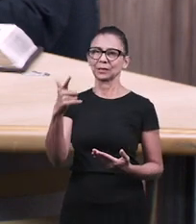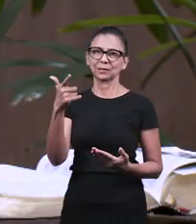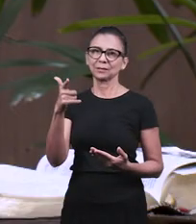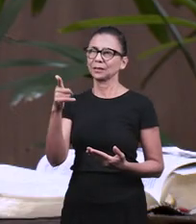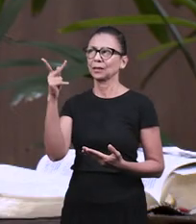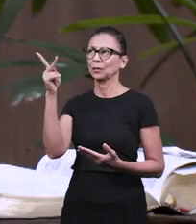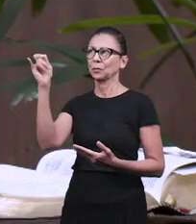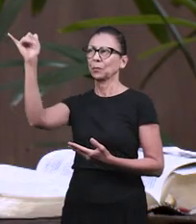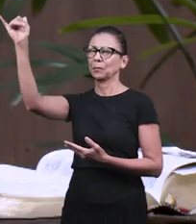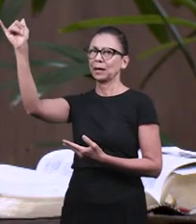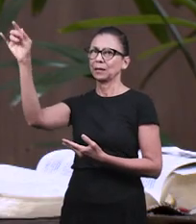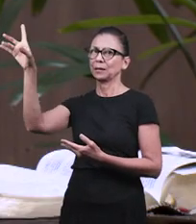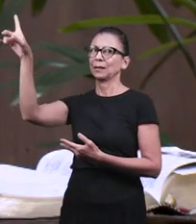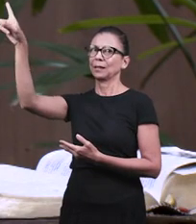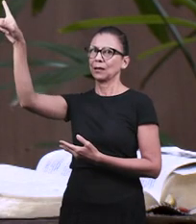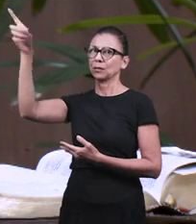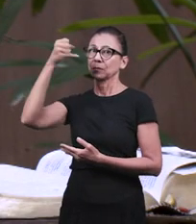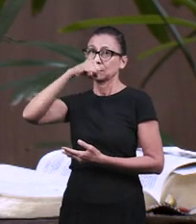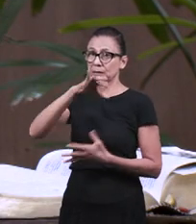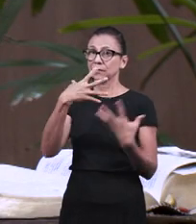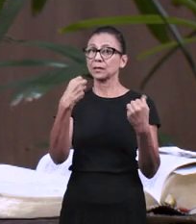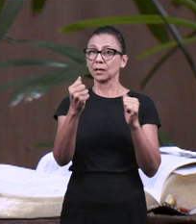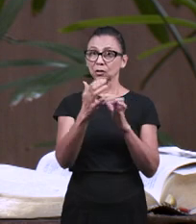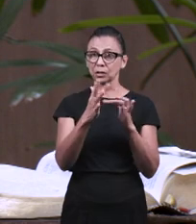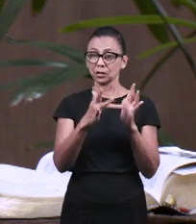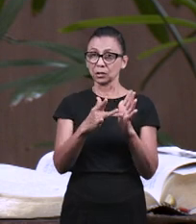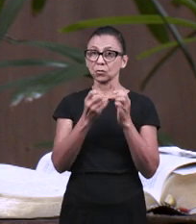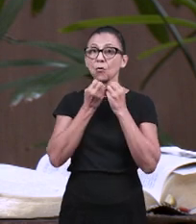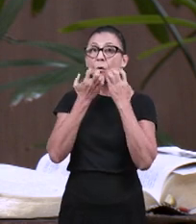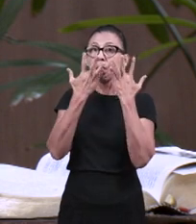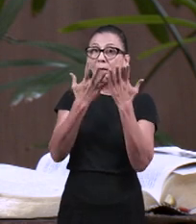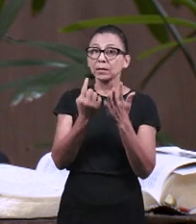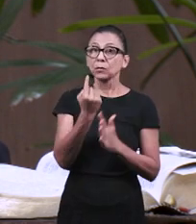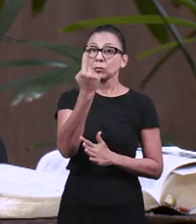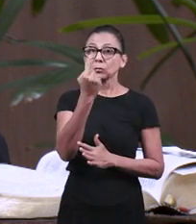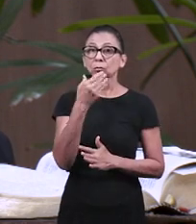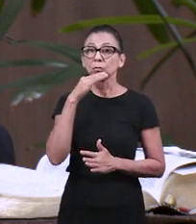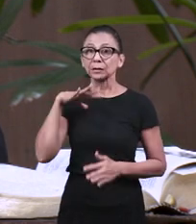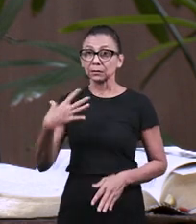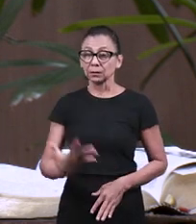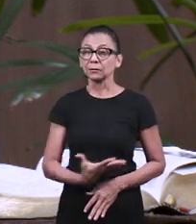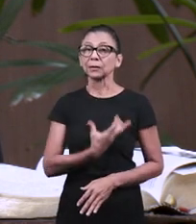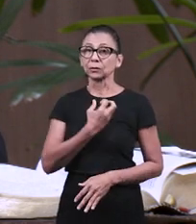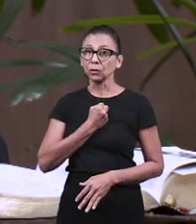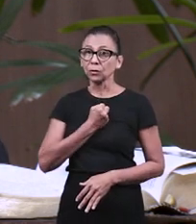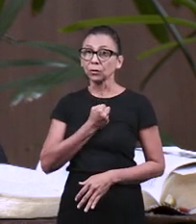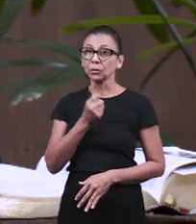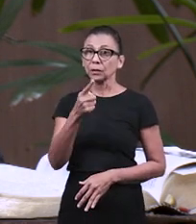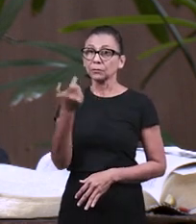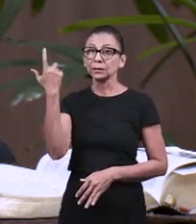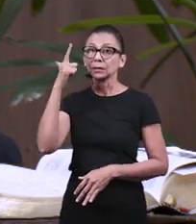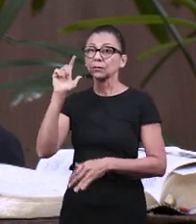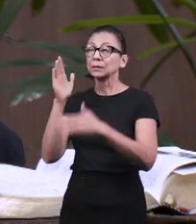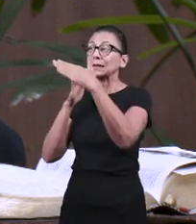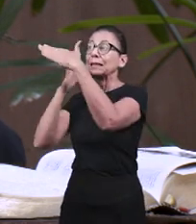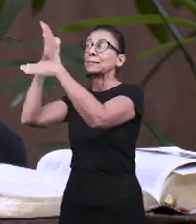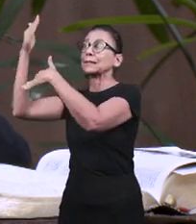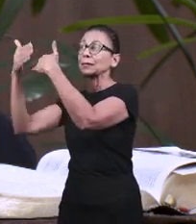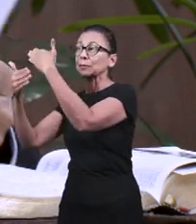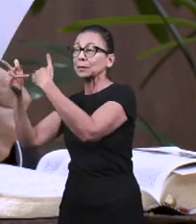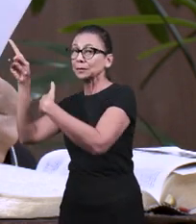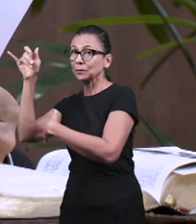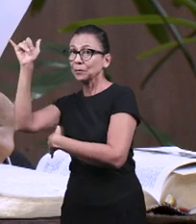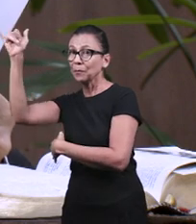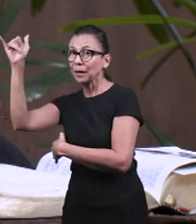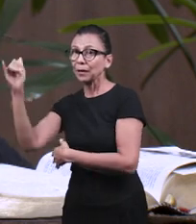Mas aquele que confessa o Filho, tem também o Pai. Olha como é que as respostas elas vão chegando, não estão querendo